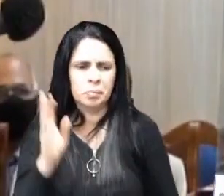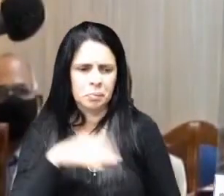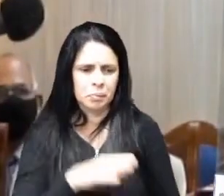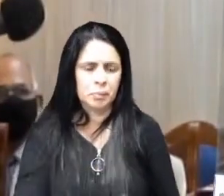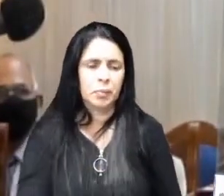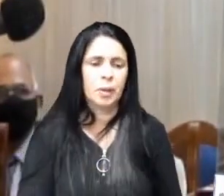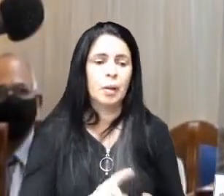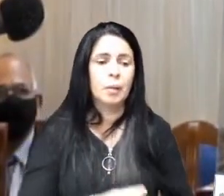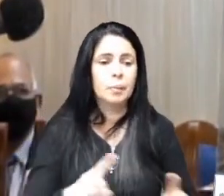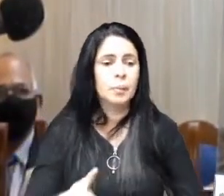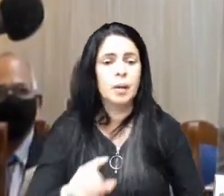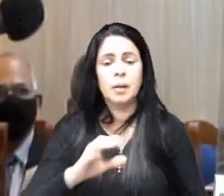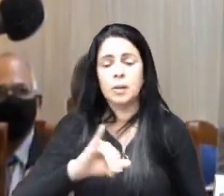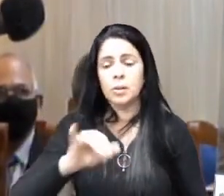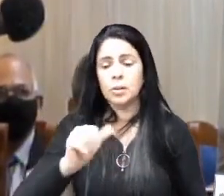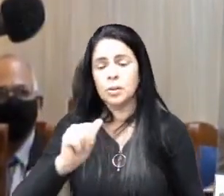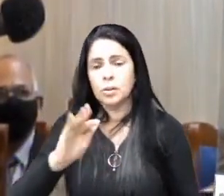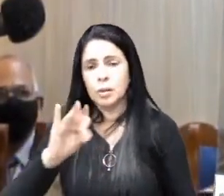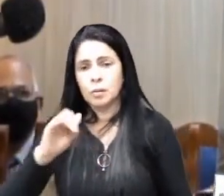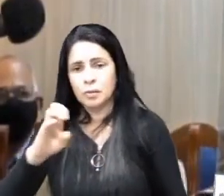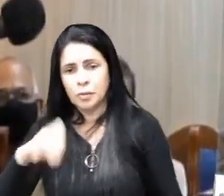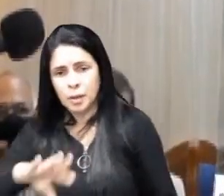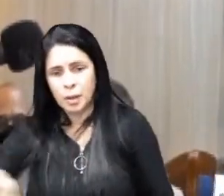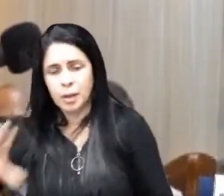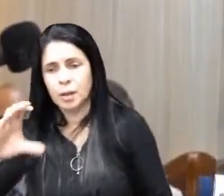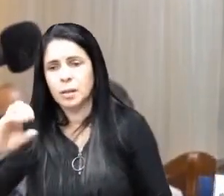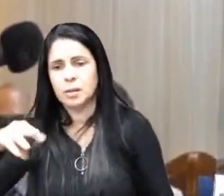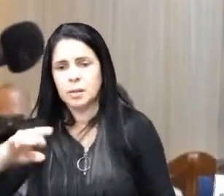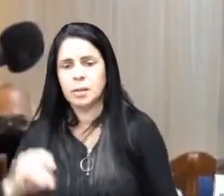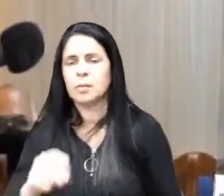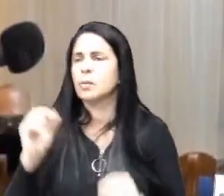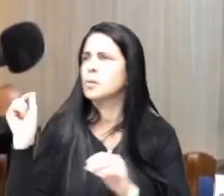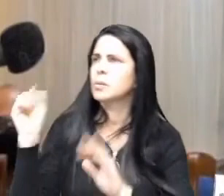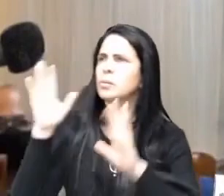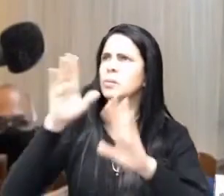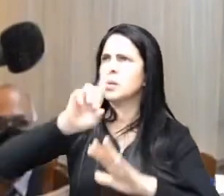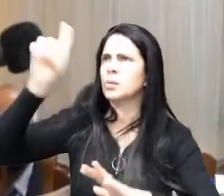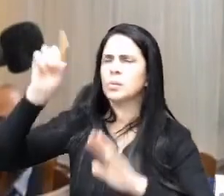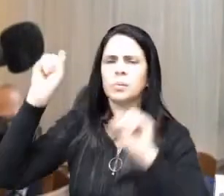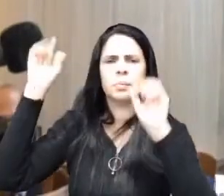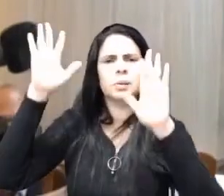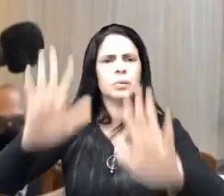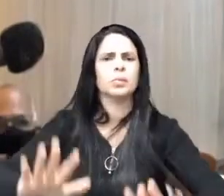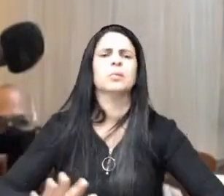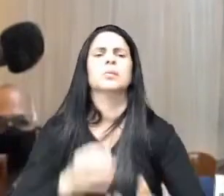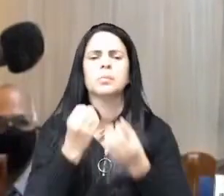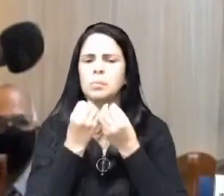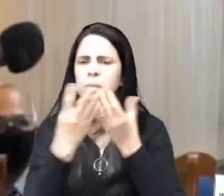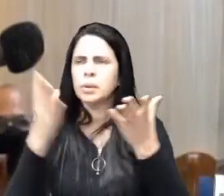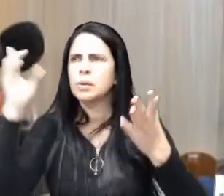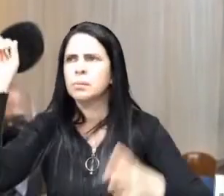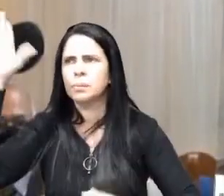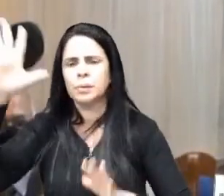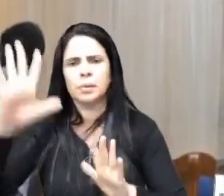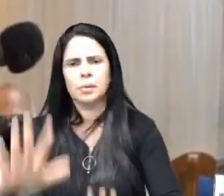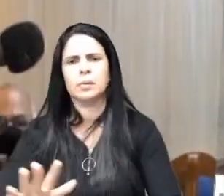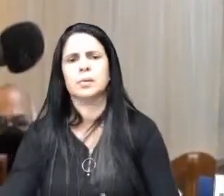benditos. Benditos, benditos. benditos,